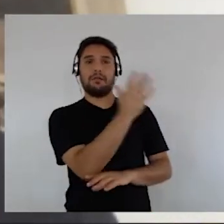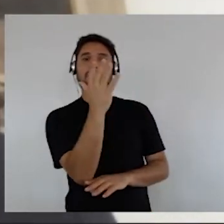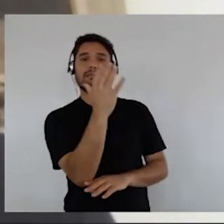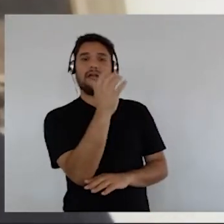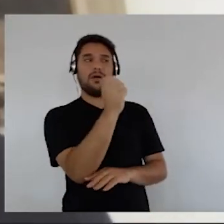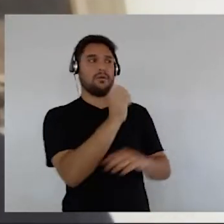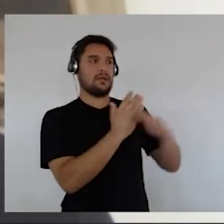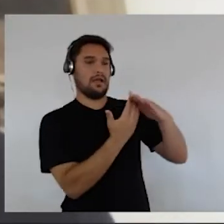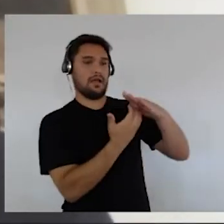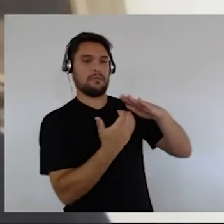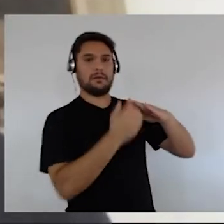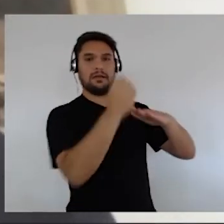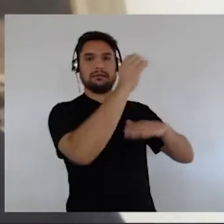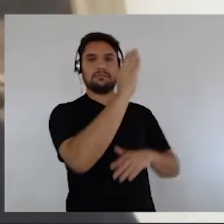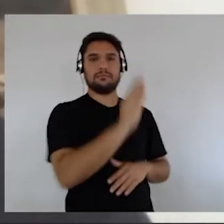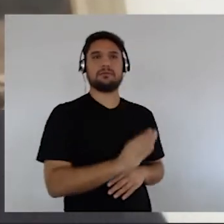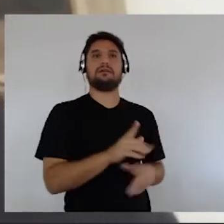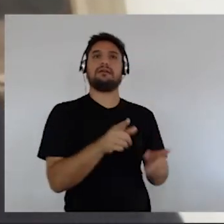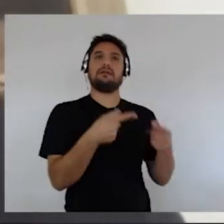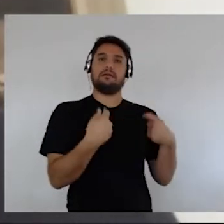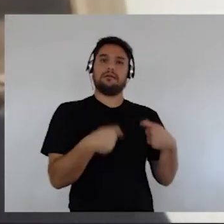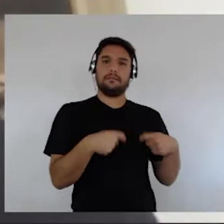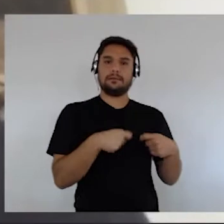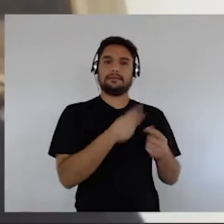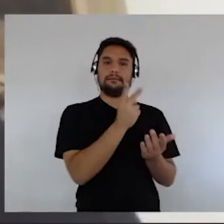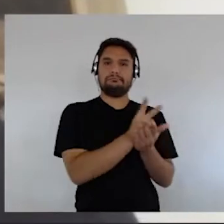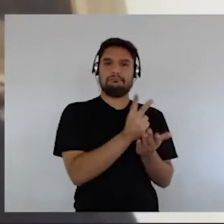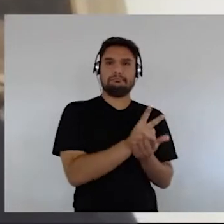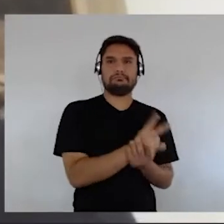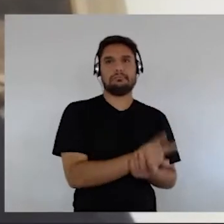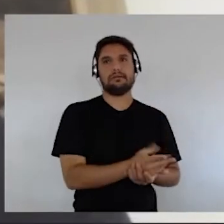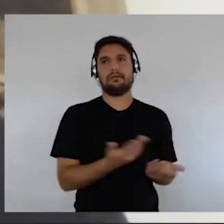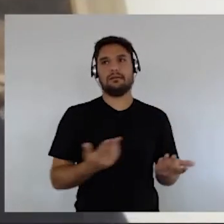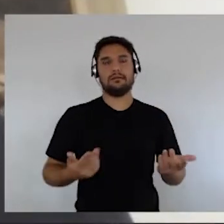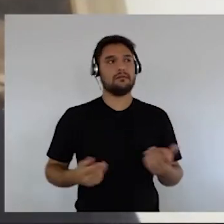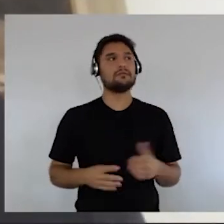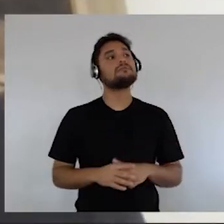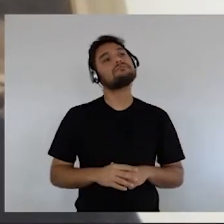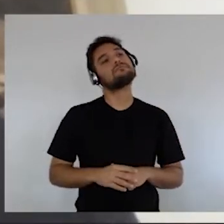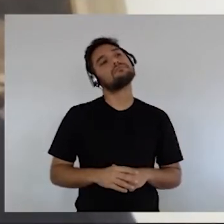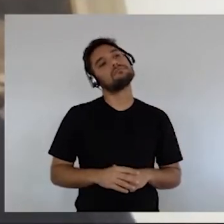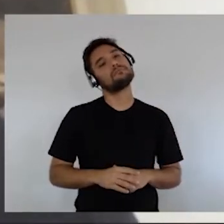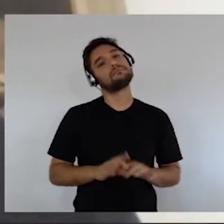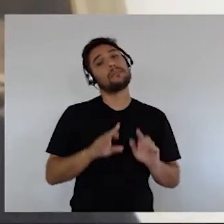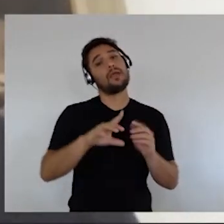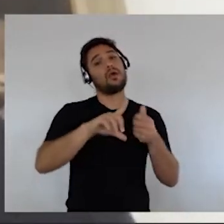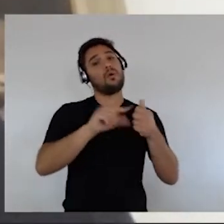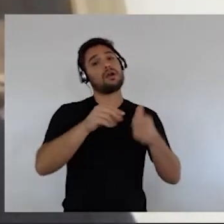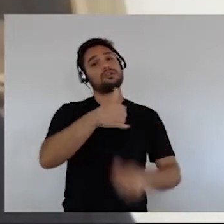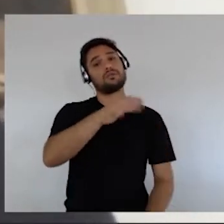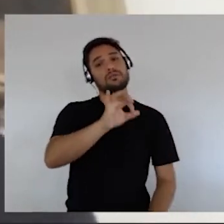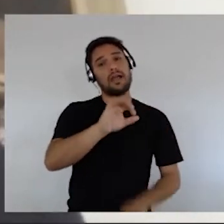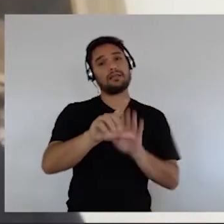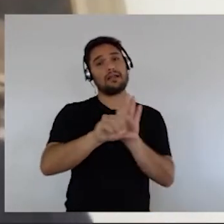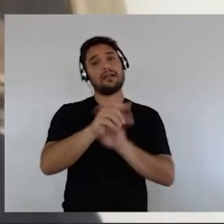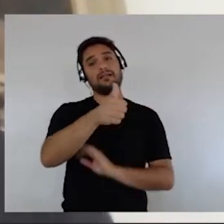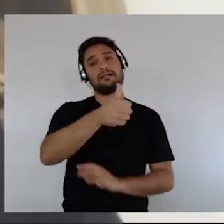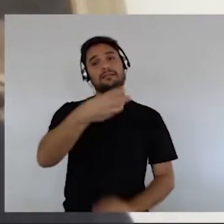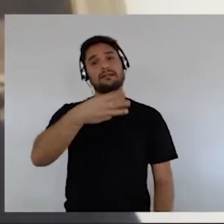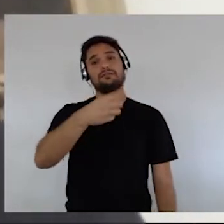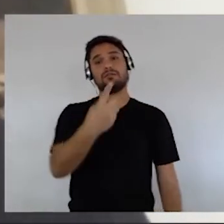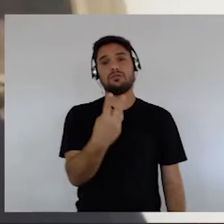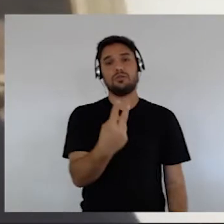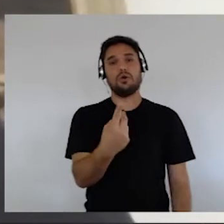empresas brasileiras necessitam seguir, e que o artigo 10 da Lei